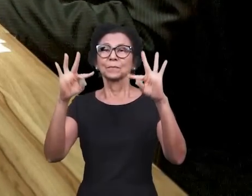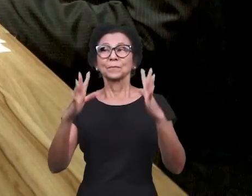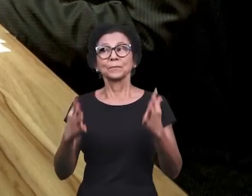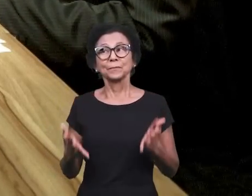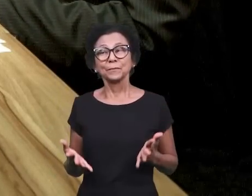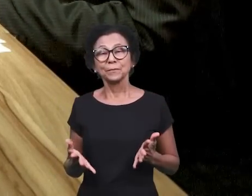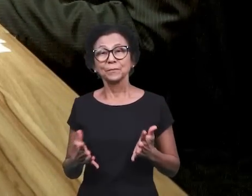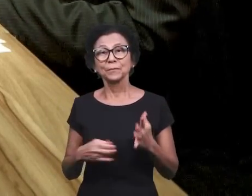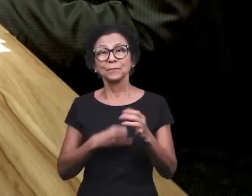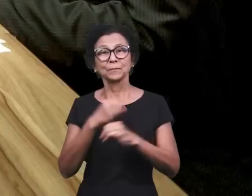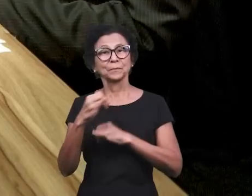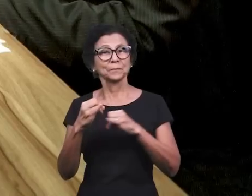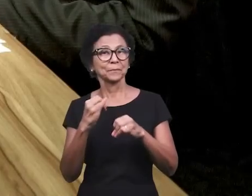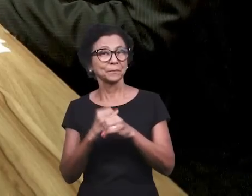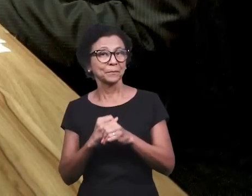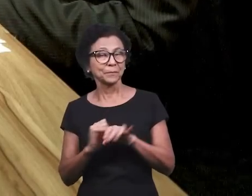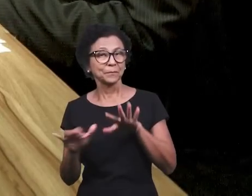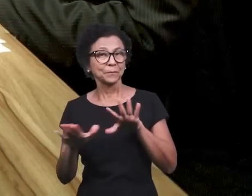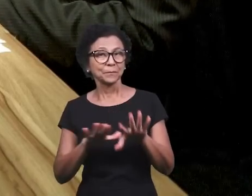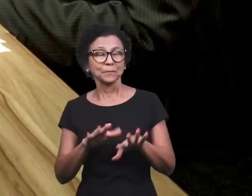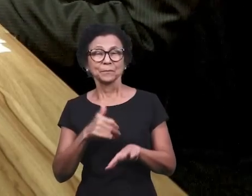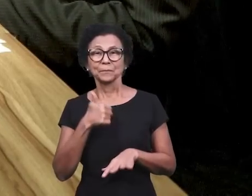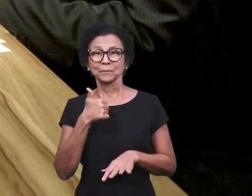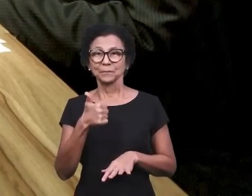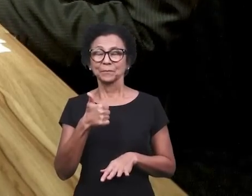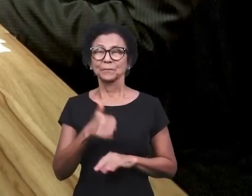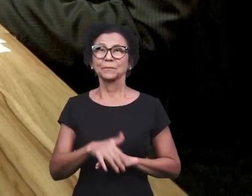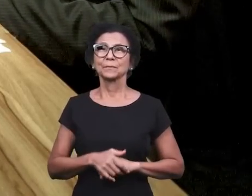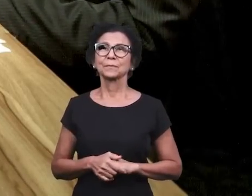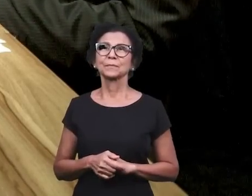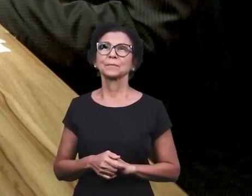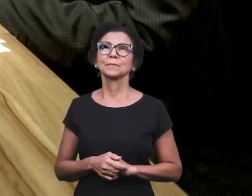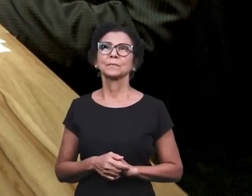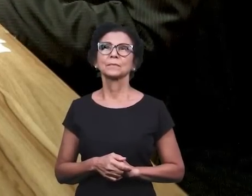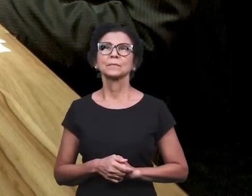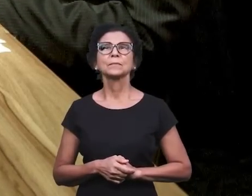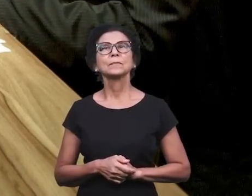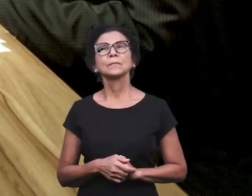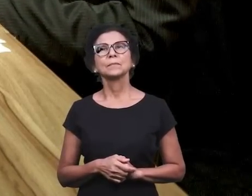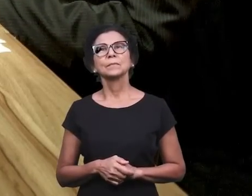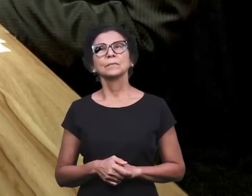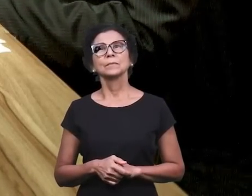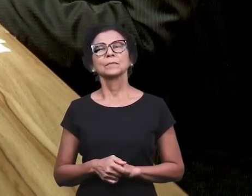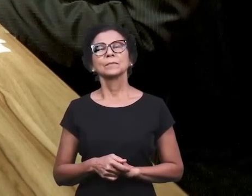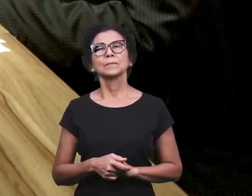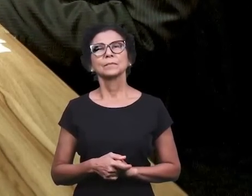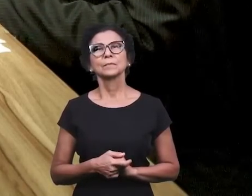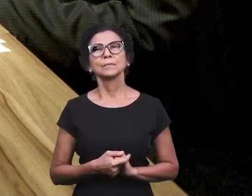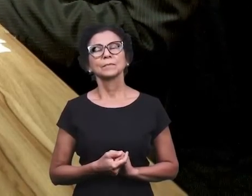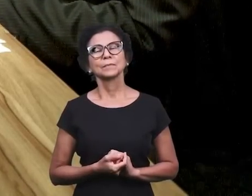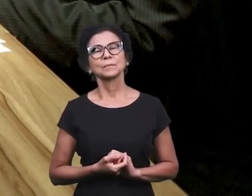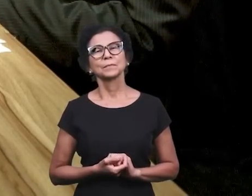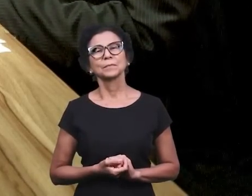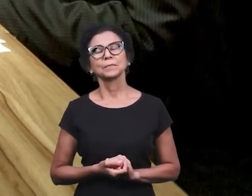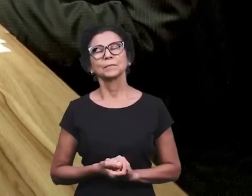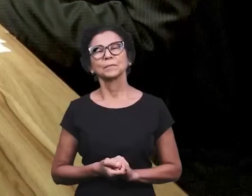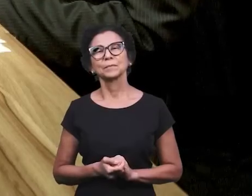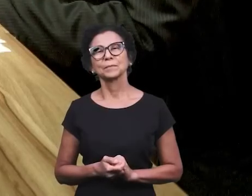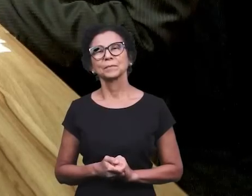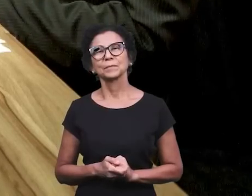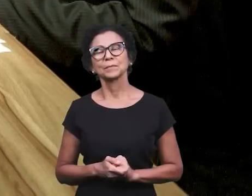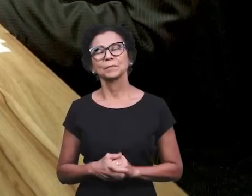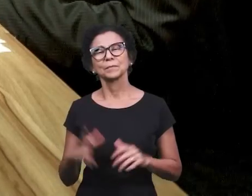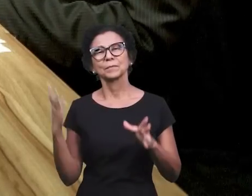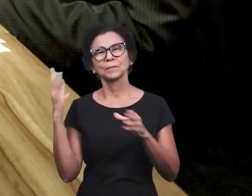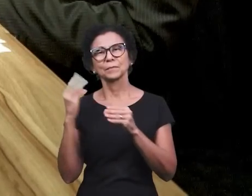muito movimentada hoje, né? Mas eu queria que você olhasse aqui para o pessoal e deixasse uma mensagem de encerramento, né, resumindo um